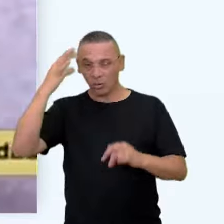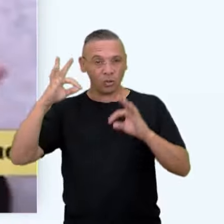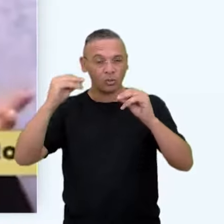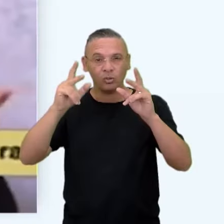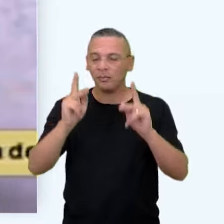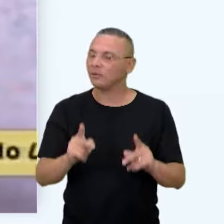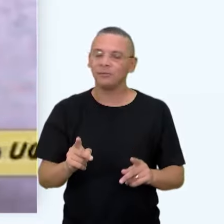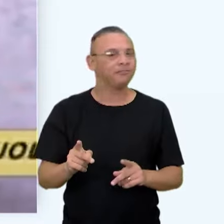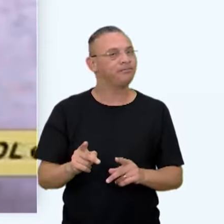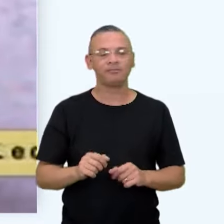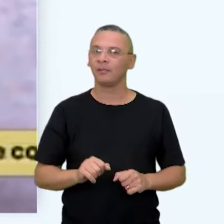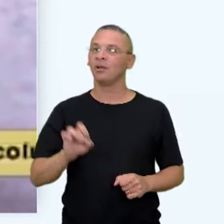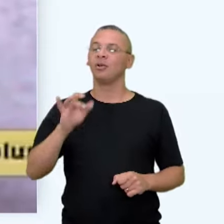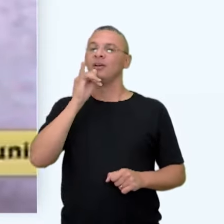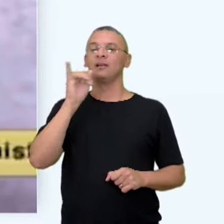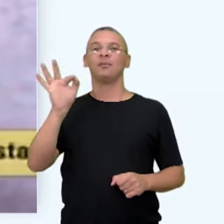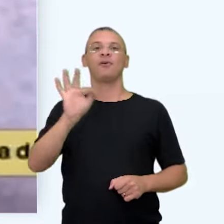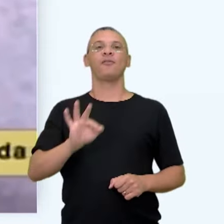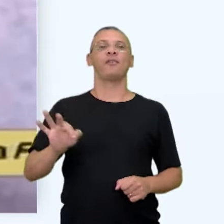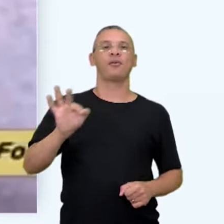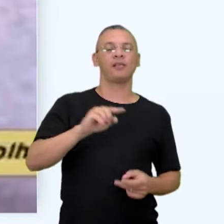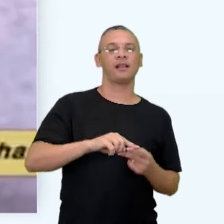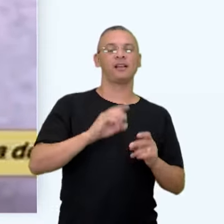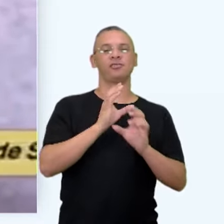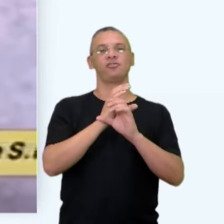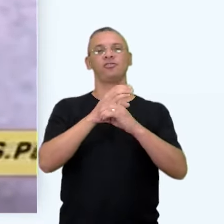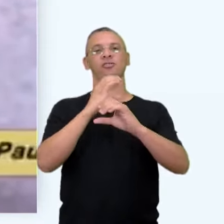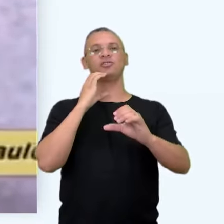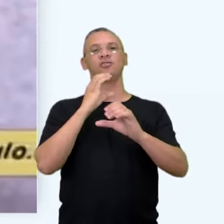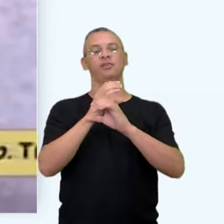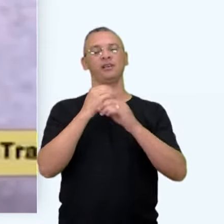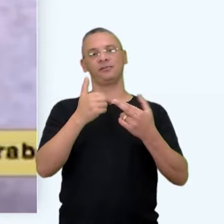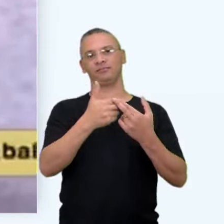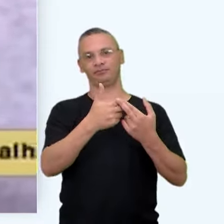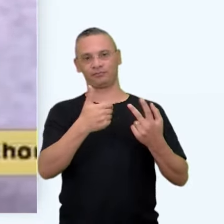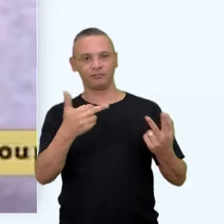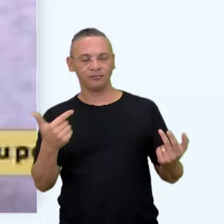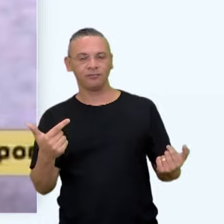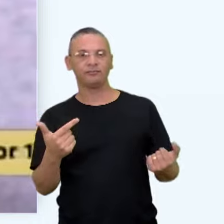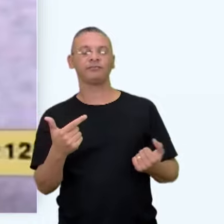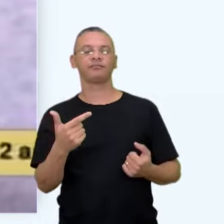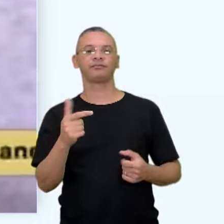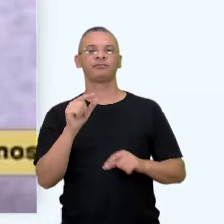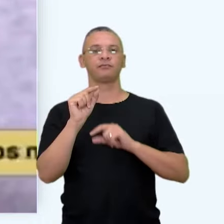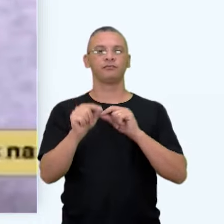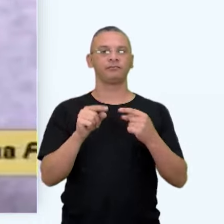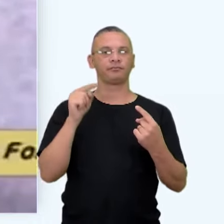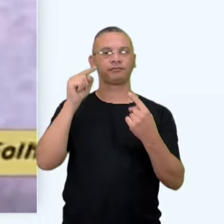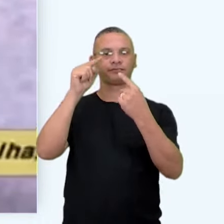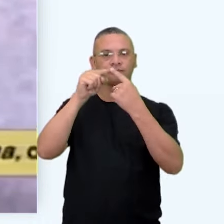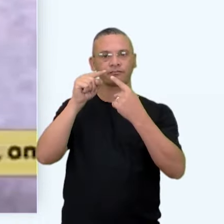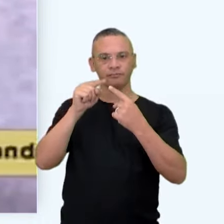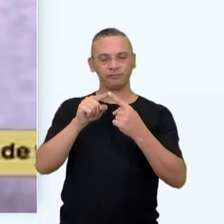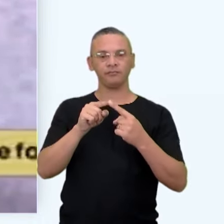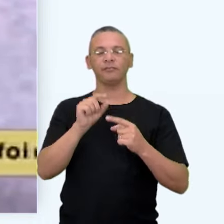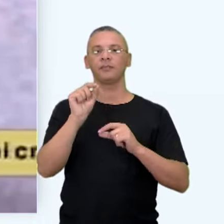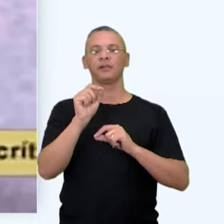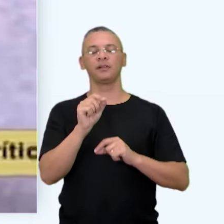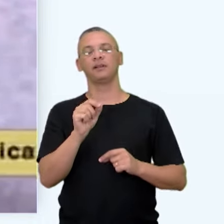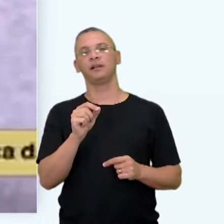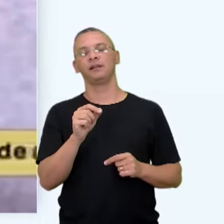meio universitário e os engenheiros, os micreiros, gente ligada à